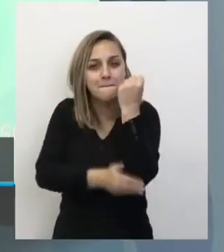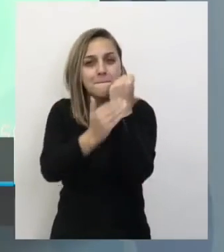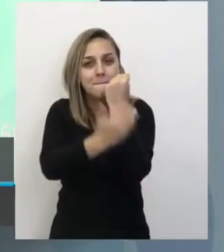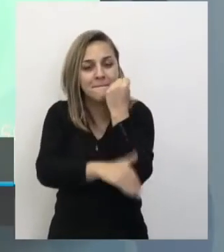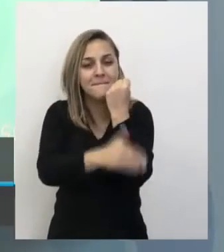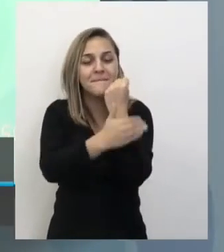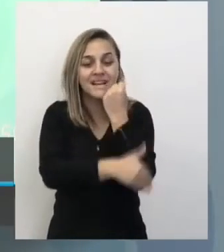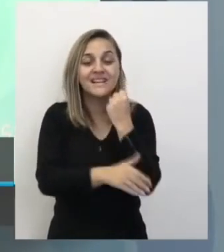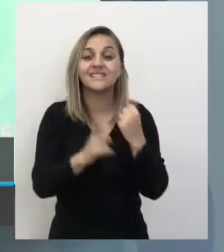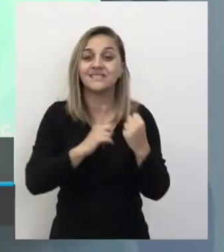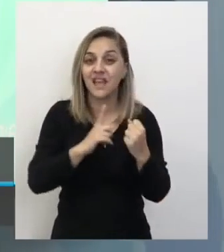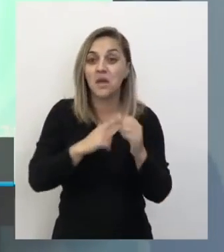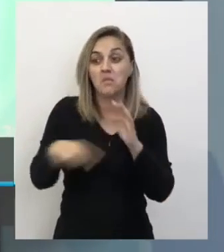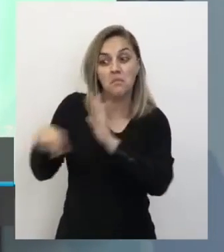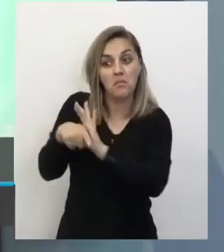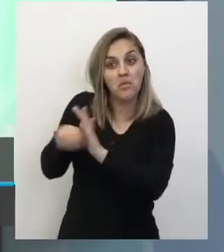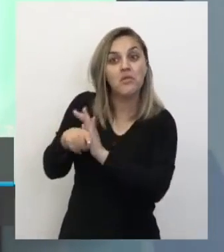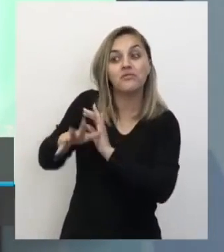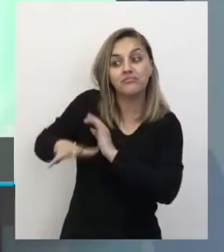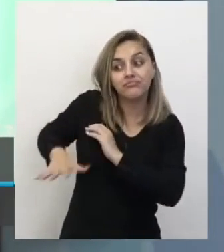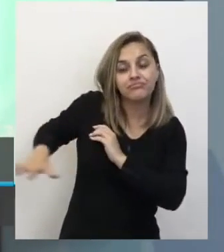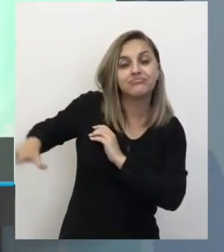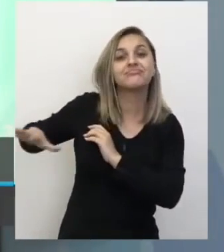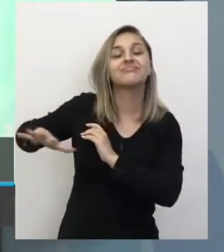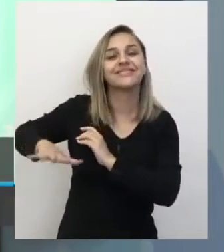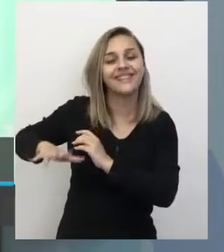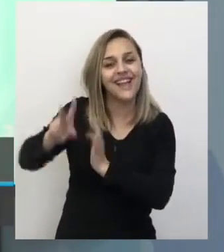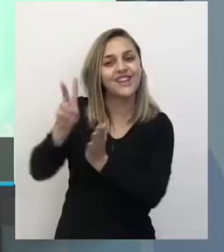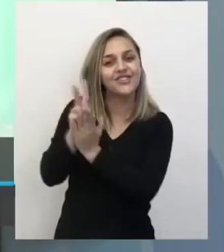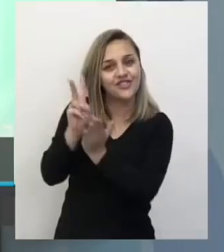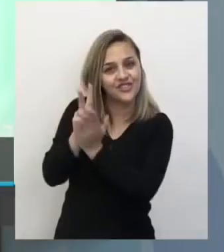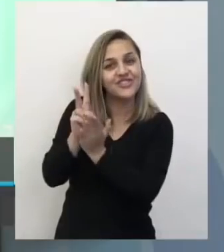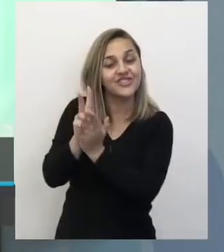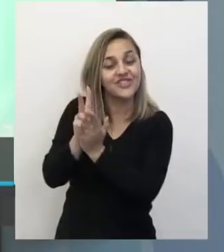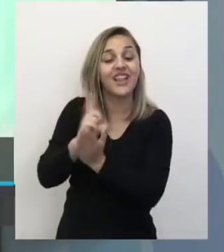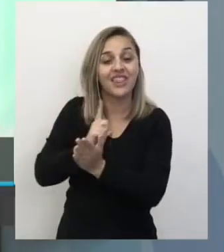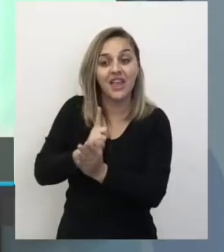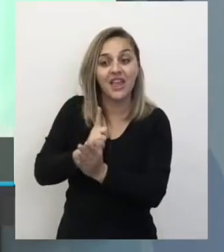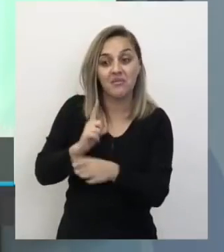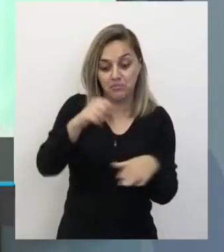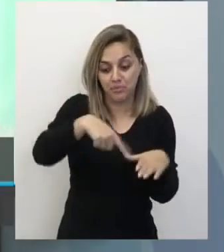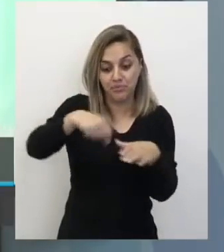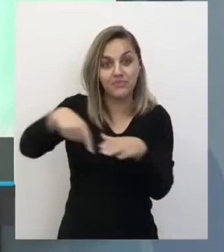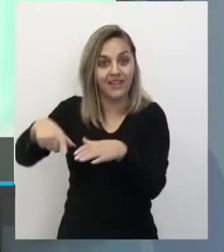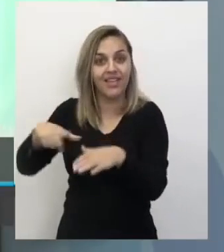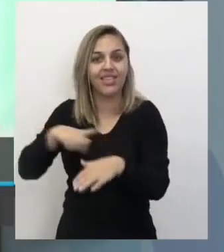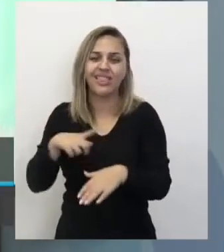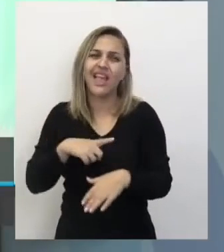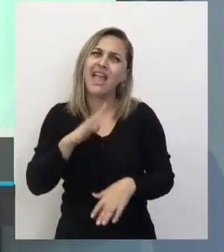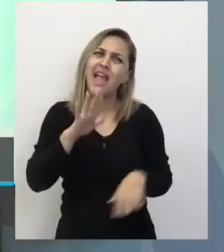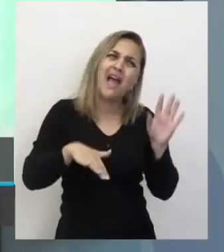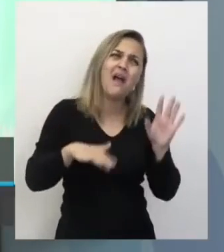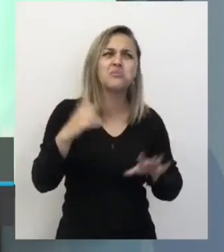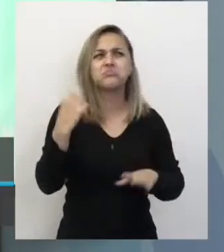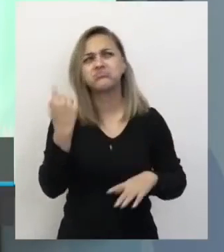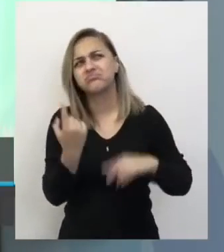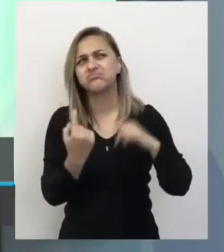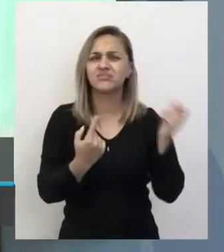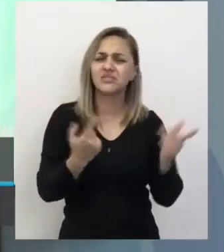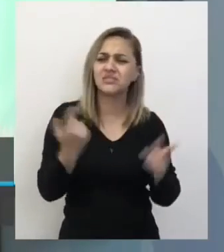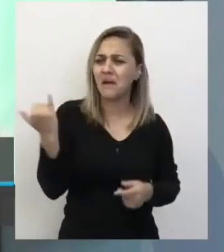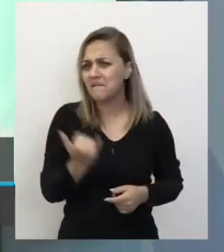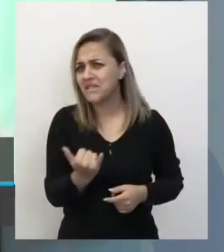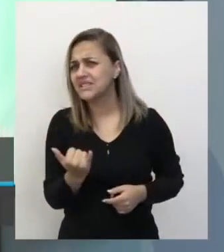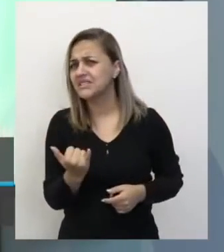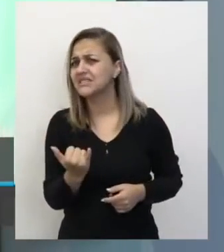indígenas plantavam e tal, e que a farinha de mandioca houve uma escassez por causa de uma praga, acredita-se, né? Alguns dizem que foi isso, que não, e